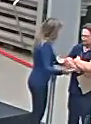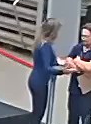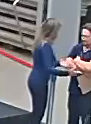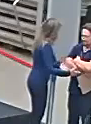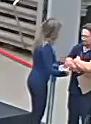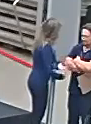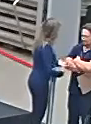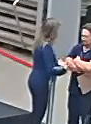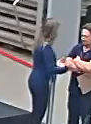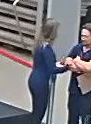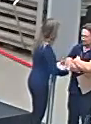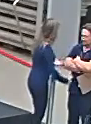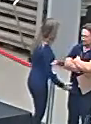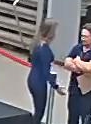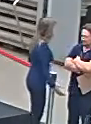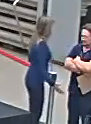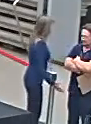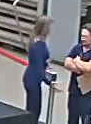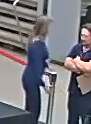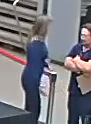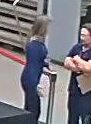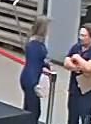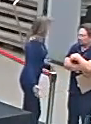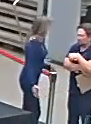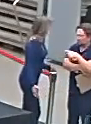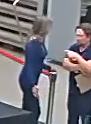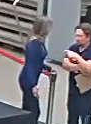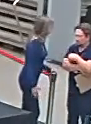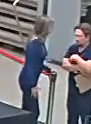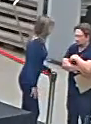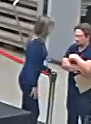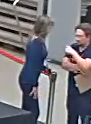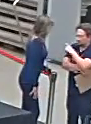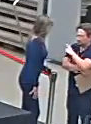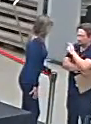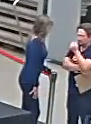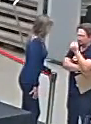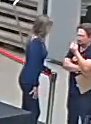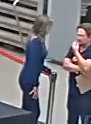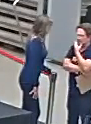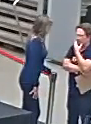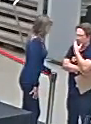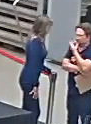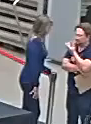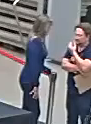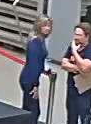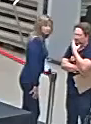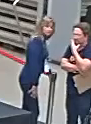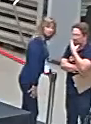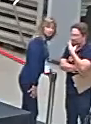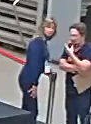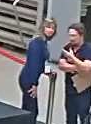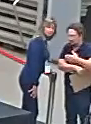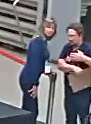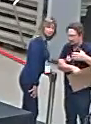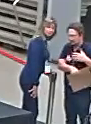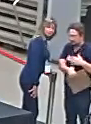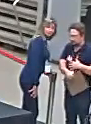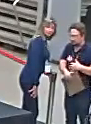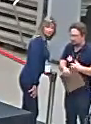vocês vedar os olos de vocês e colocar um tampão no ouvido e vocês saí na cidade porque é isso que